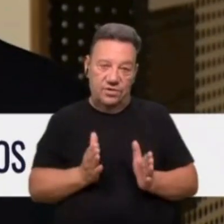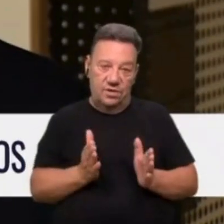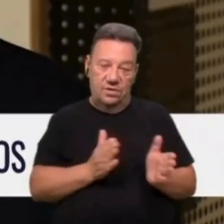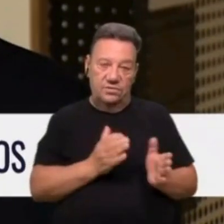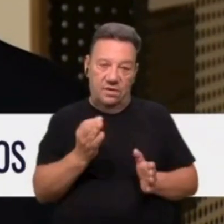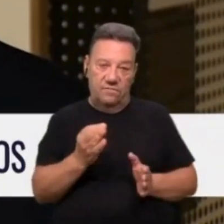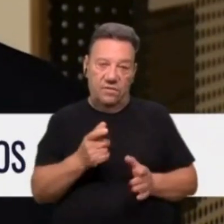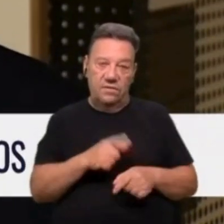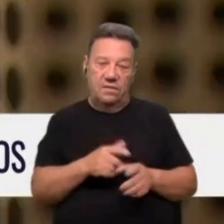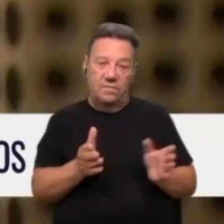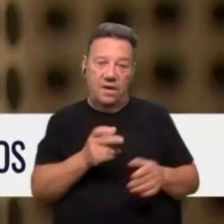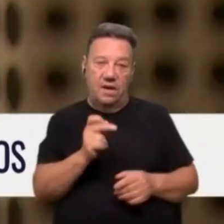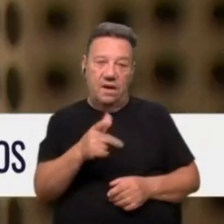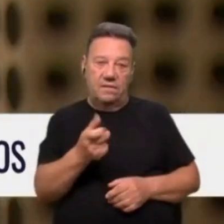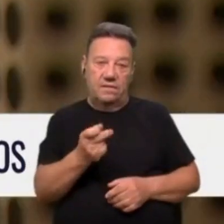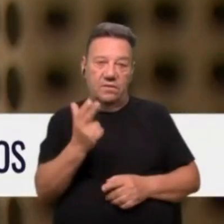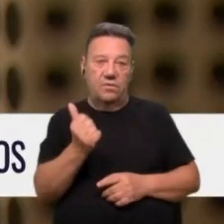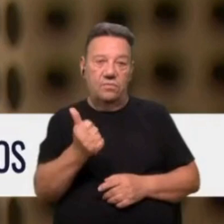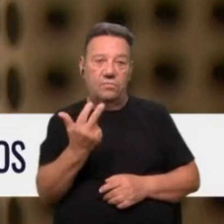já foi o tempo da arte bruta.